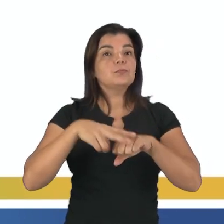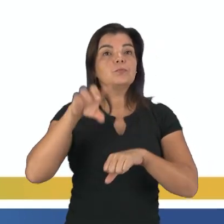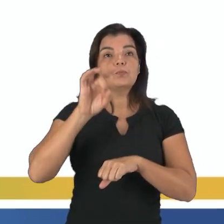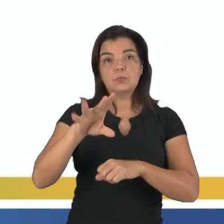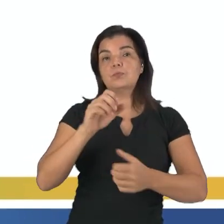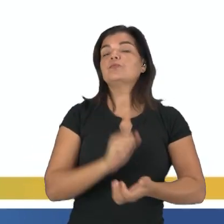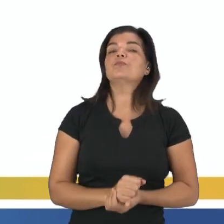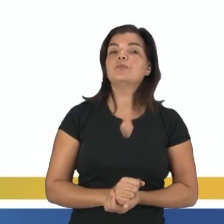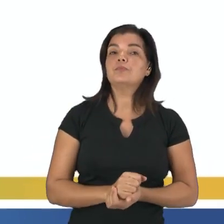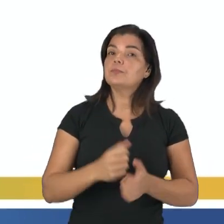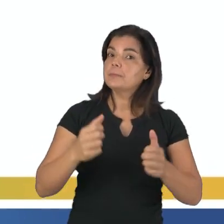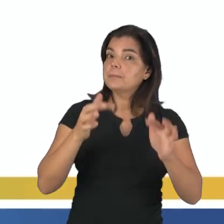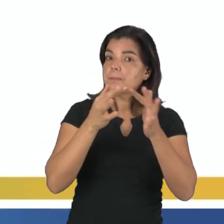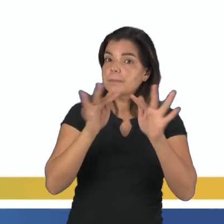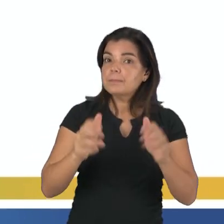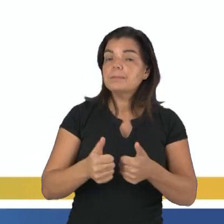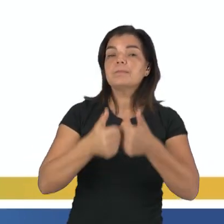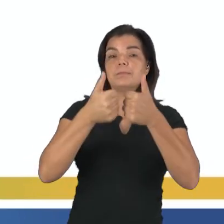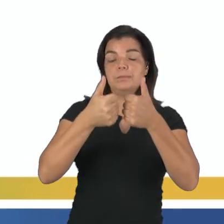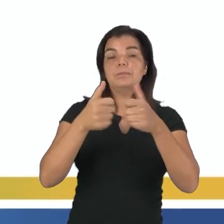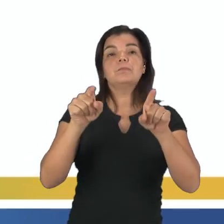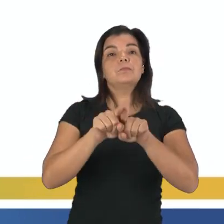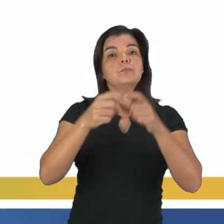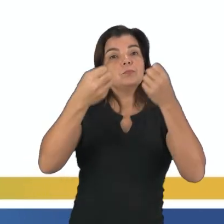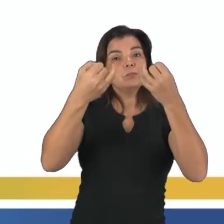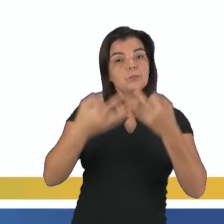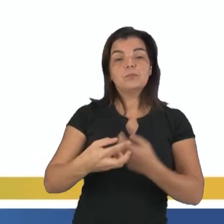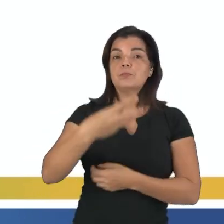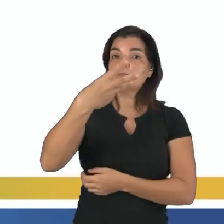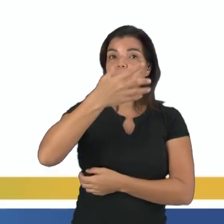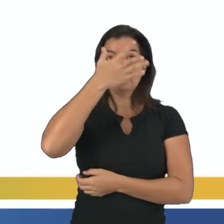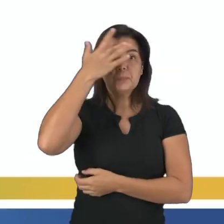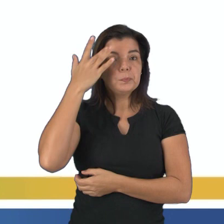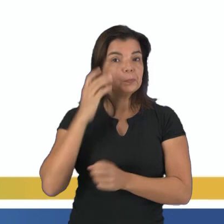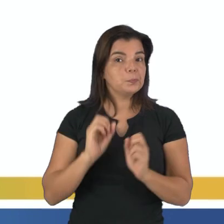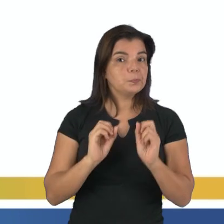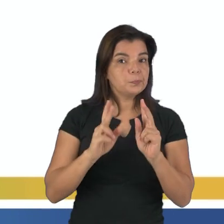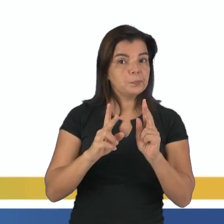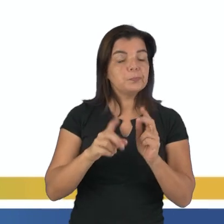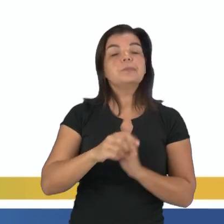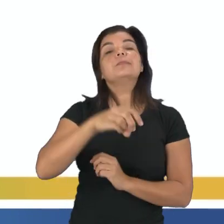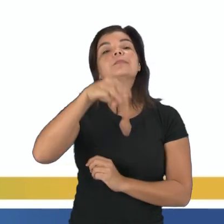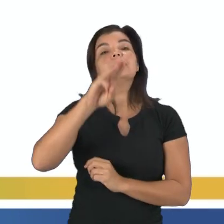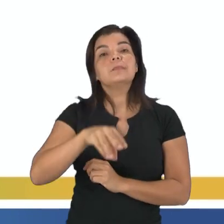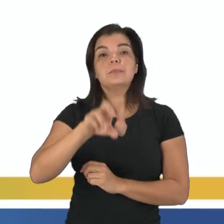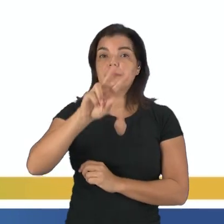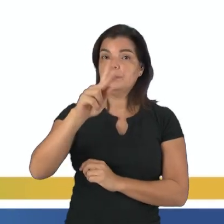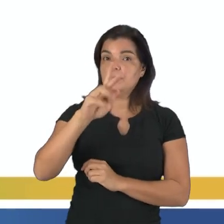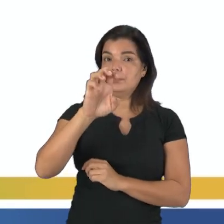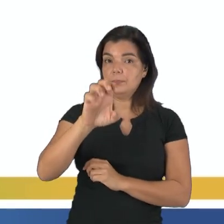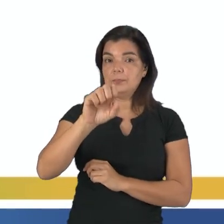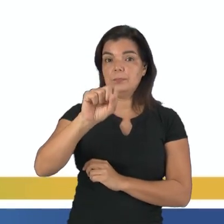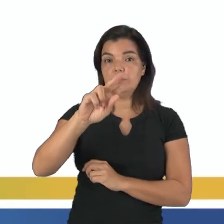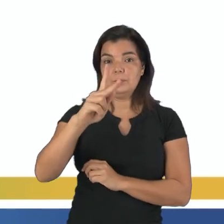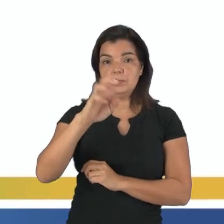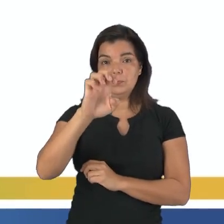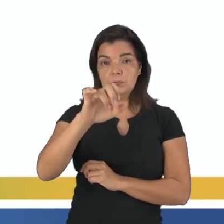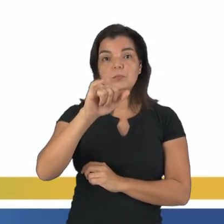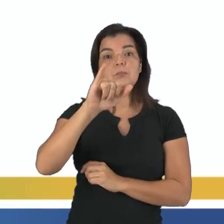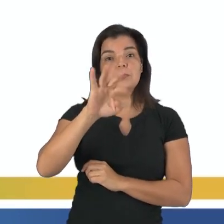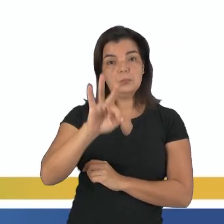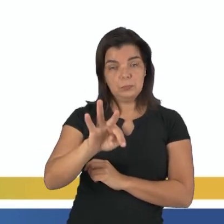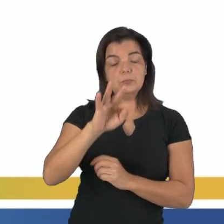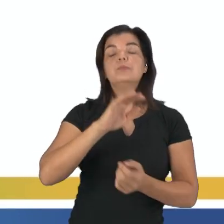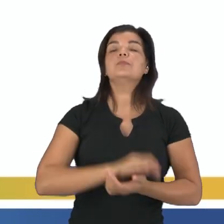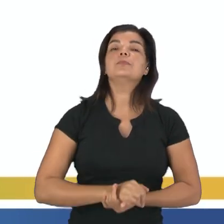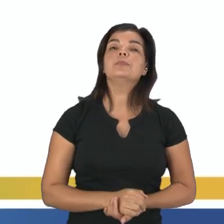apenas em sentenças positivas e quando eu falo de terceira pessoa, ok? Quem é a terceira pessoa? He, she, it. Ele,